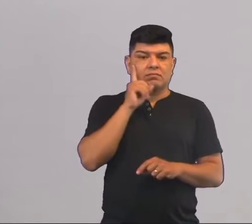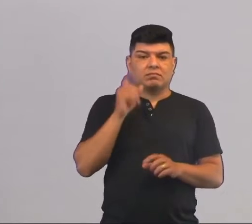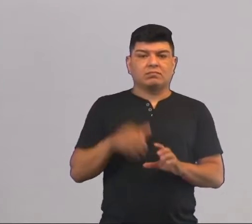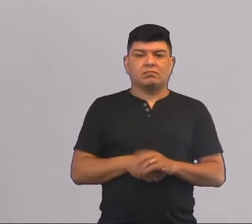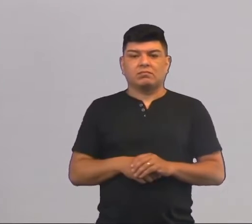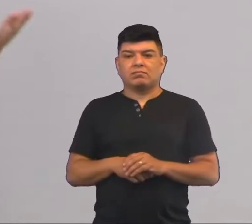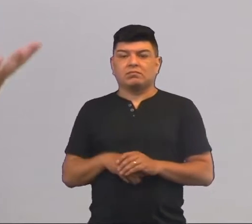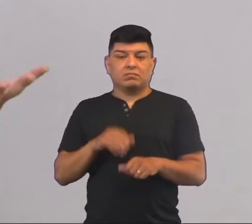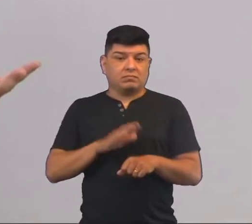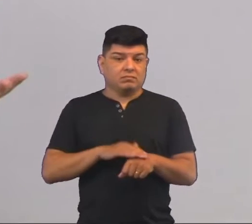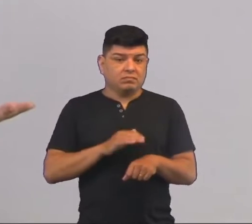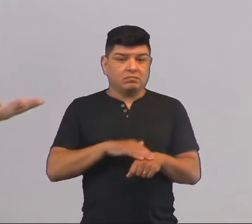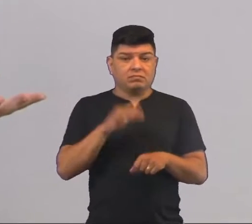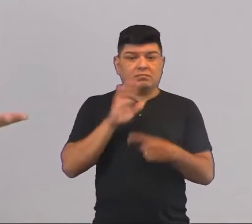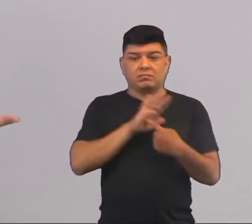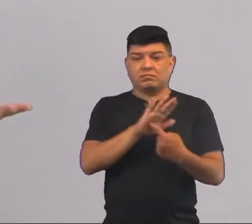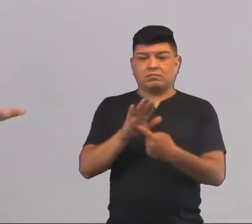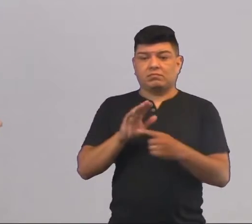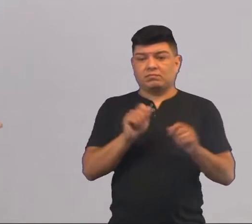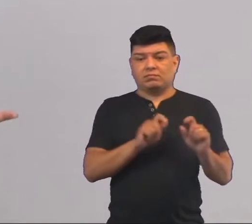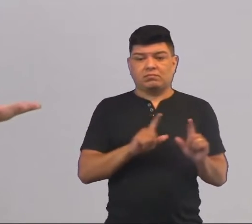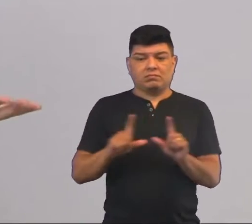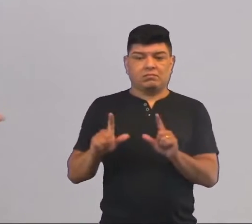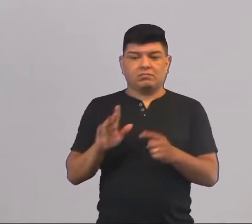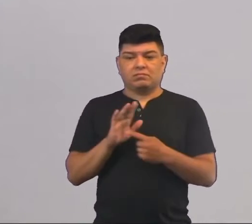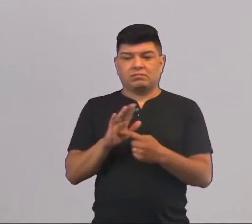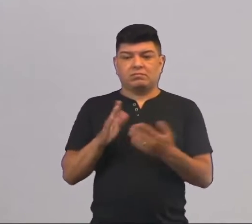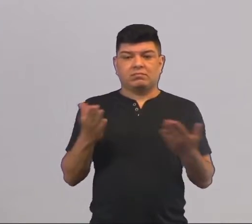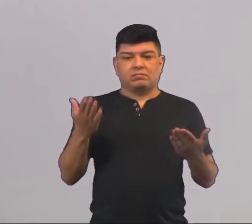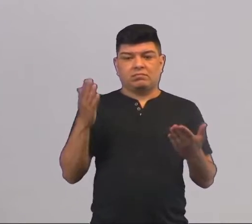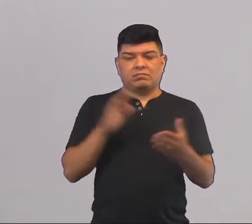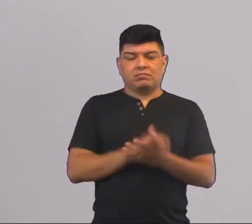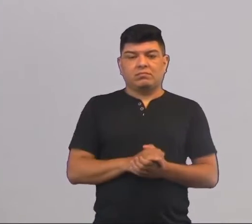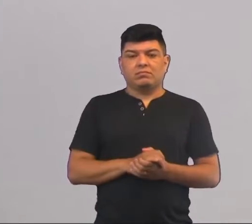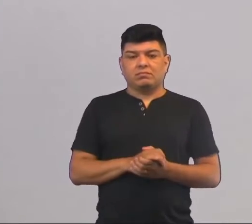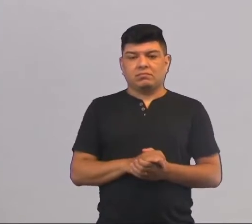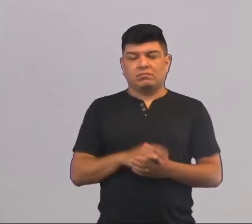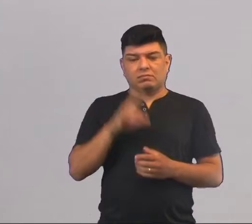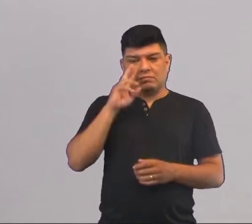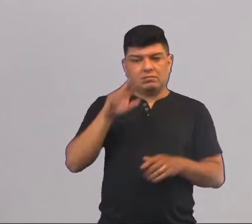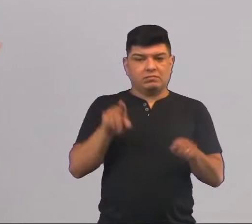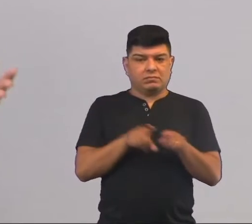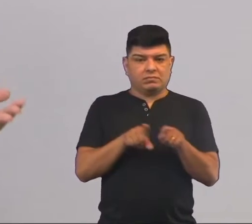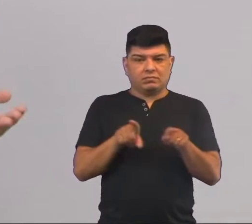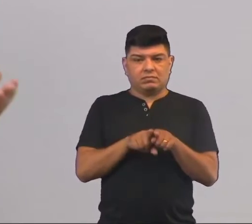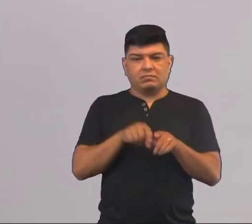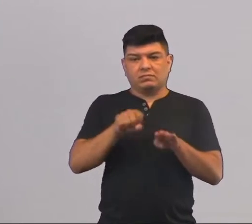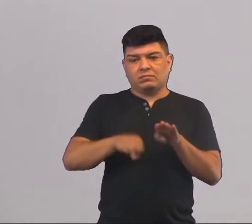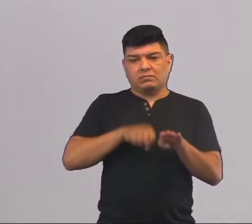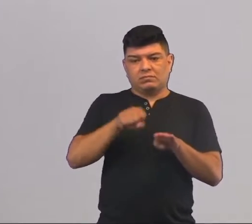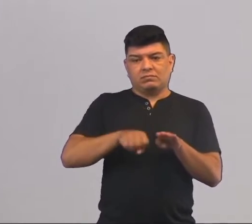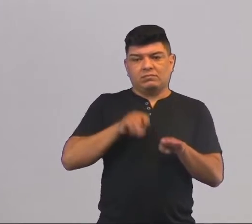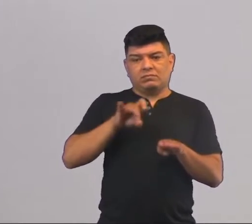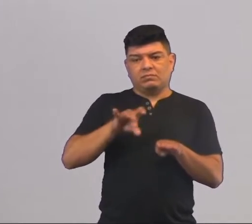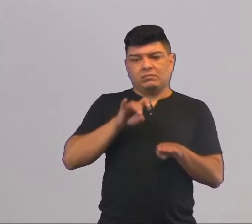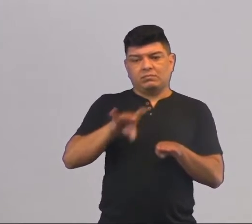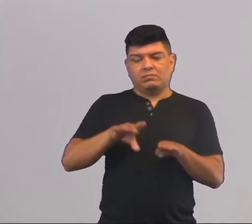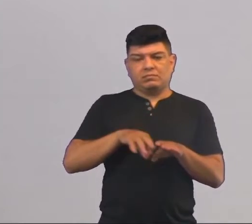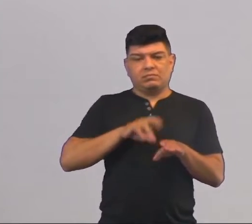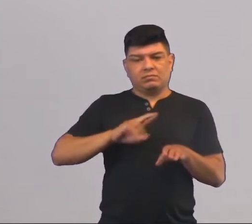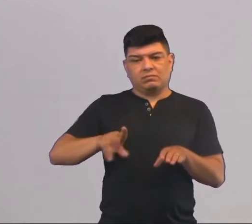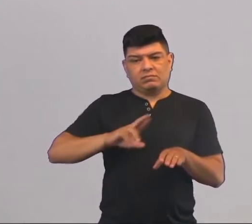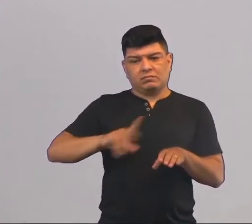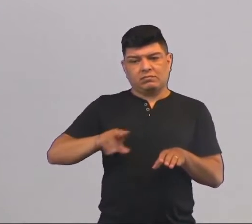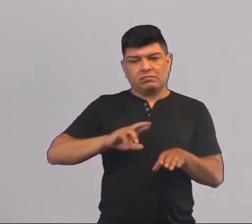final que vou além dessas ilustrações que apareceram para vocês logo de caro vocês vão ver também que uma máquina não é simplesmente